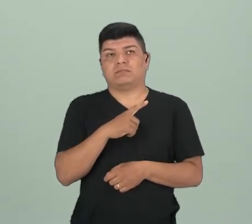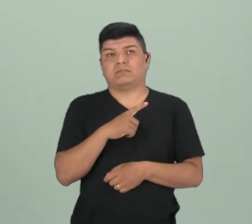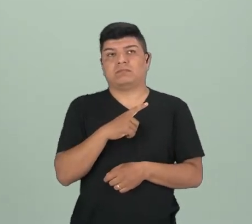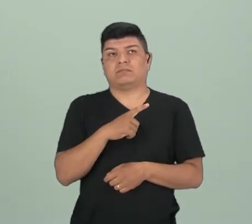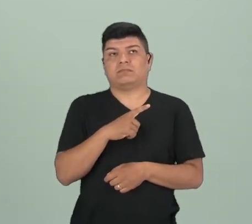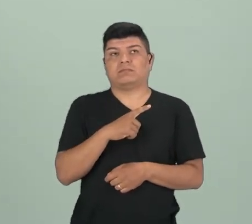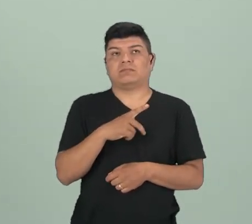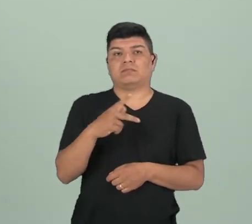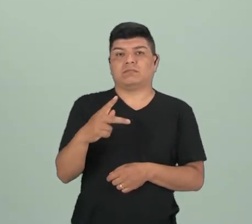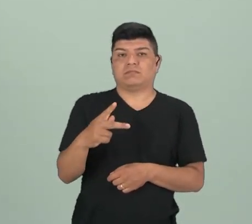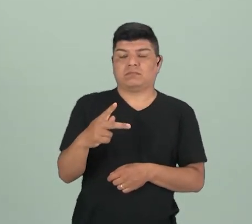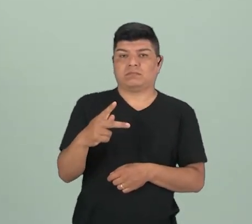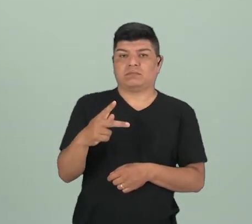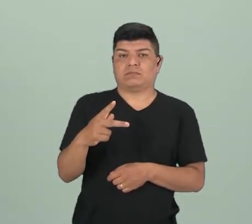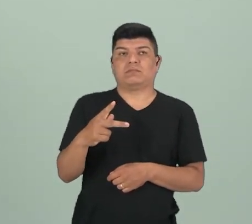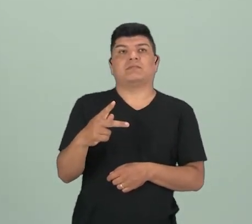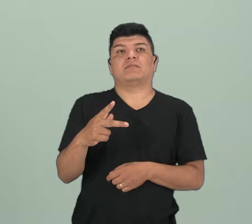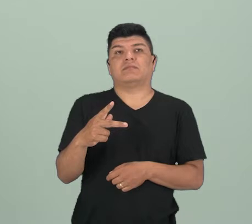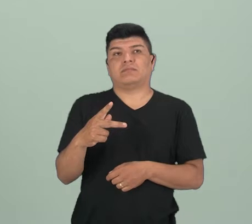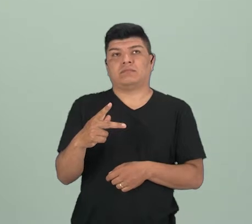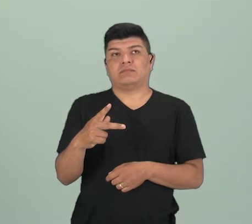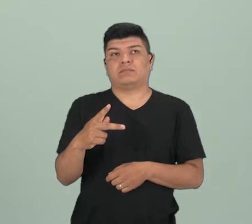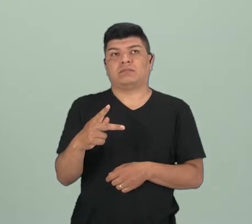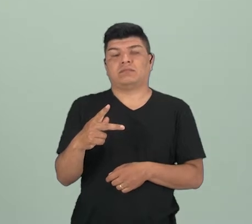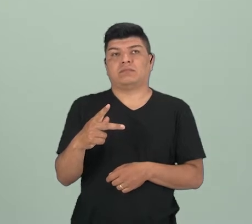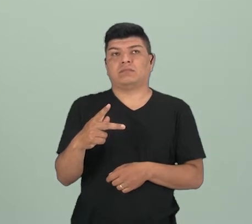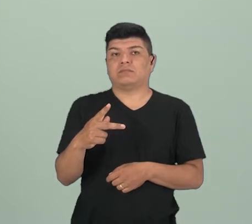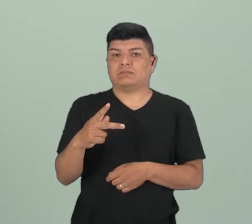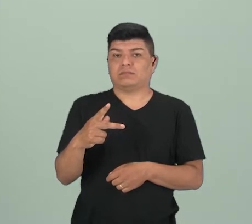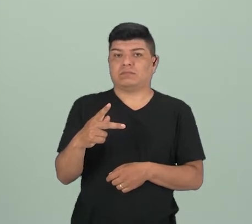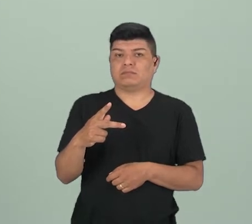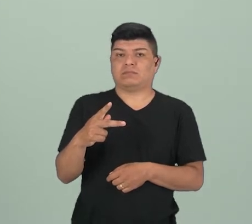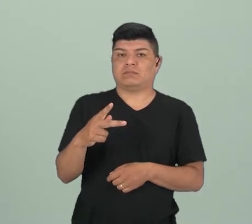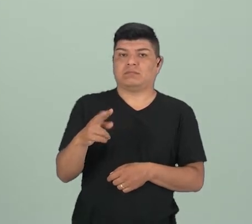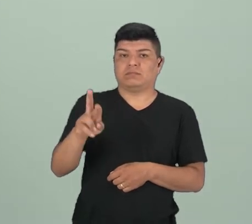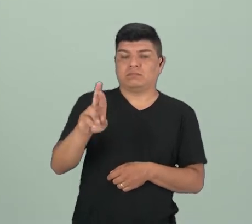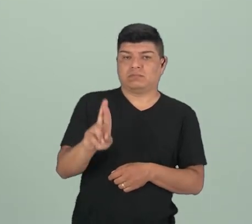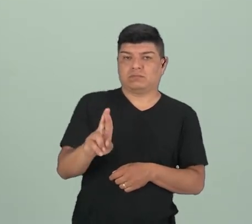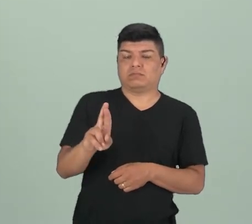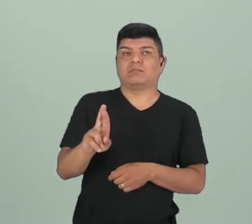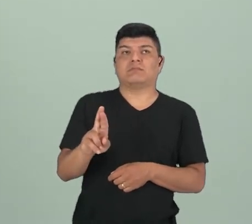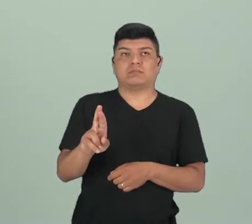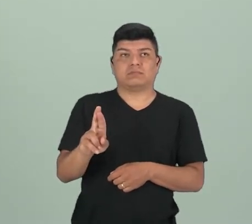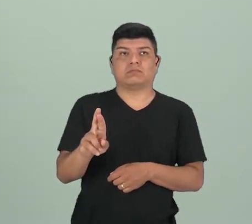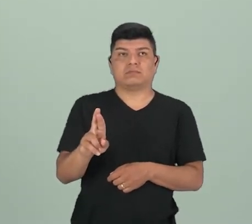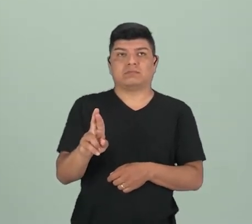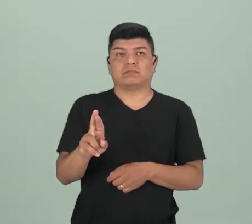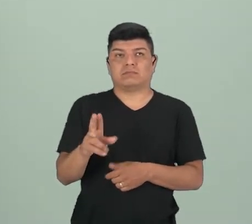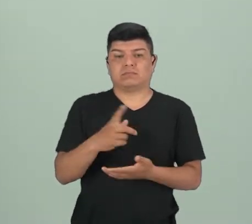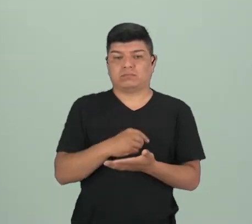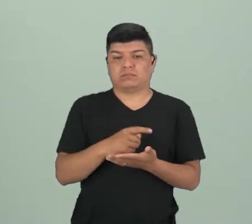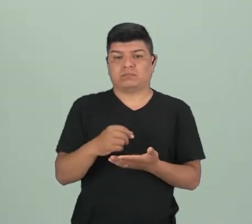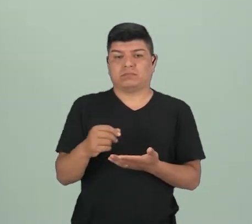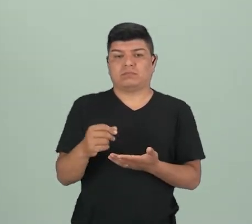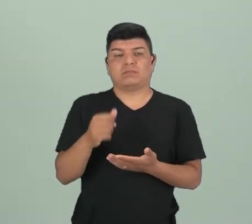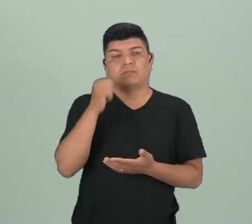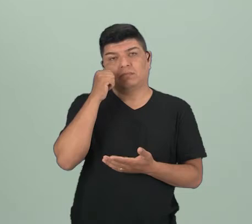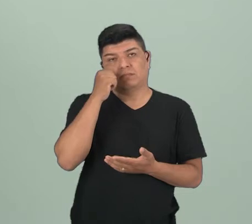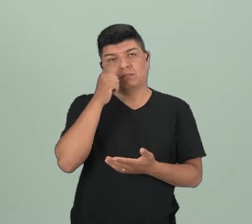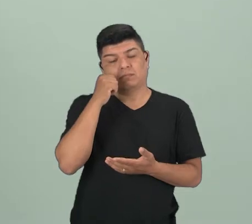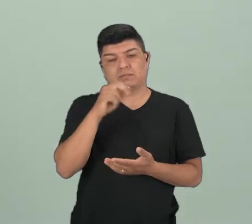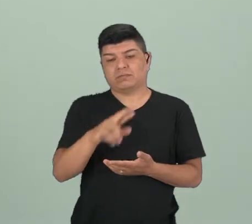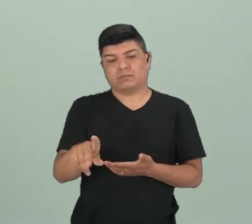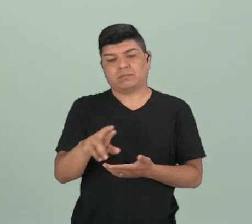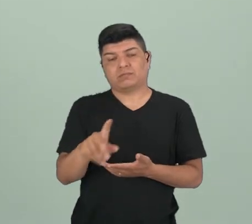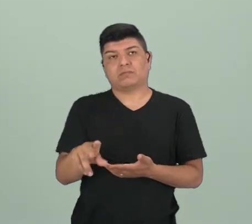a preposição a, né? Isso é a preposição na língua espanhola. Isso aqui não é artigo feminino, tá, galerinha? Até porque o artigo feminino